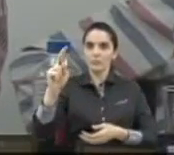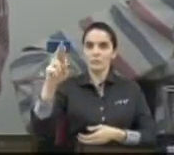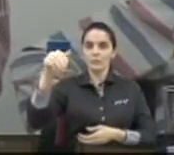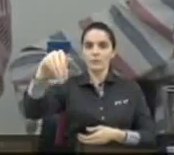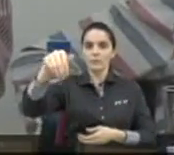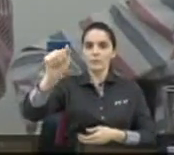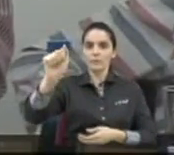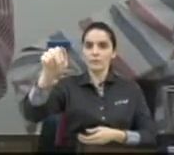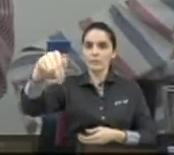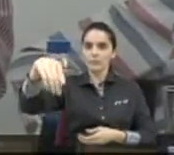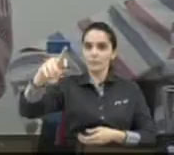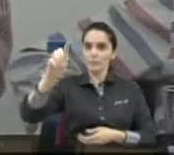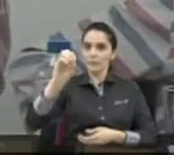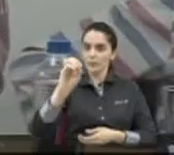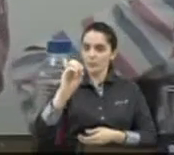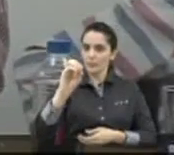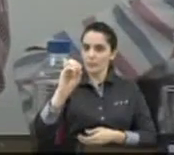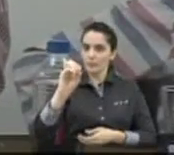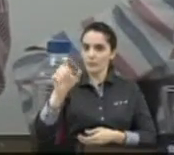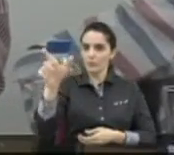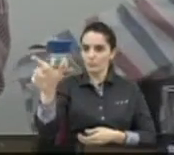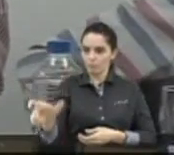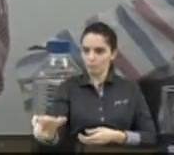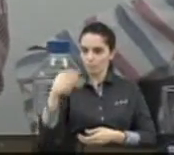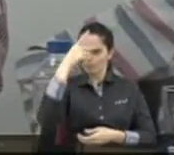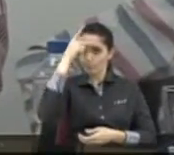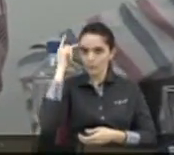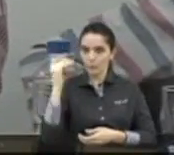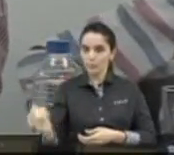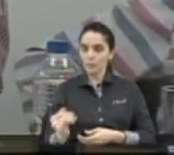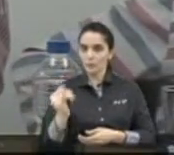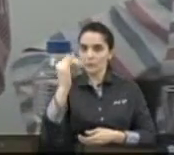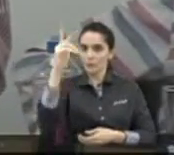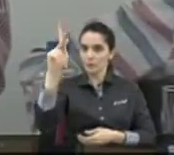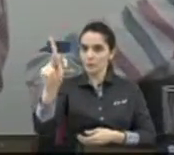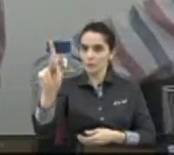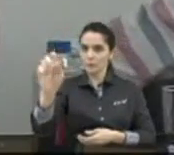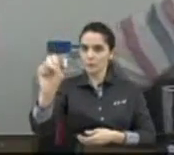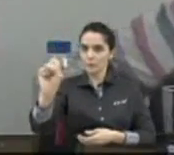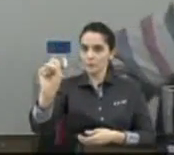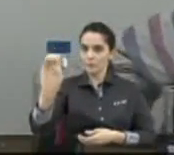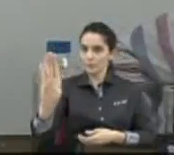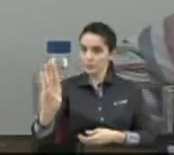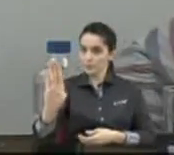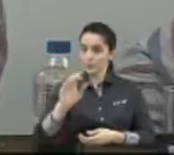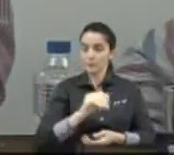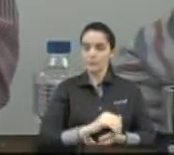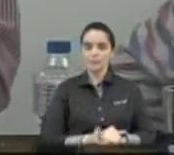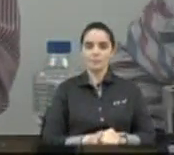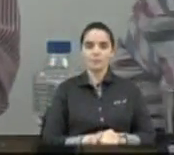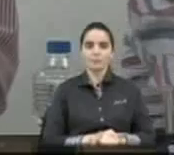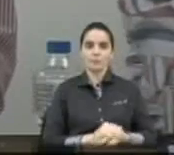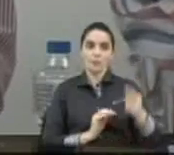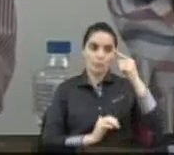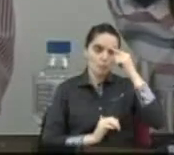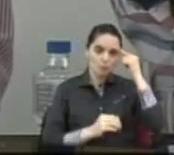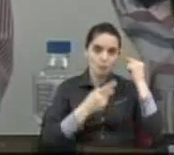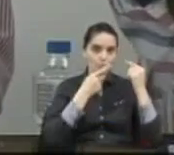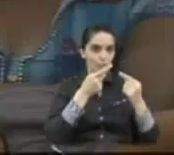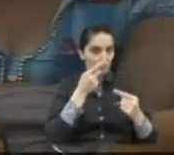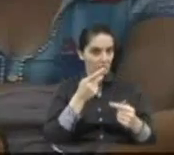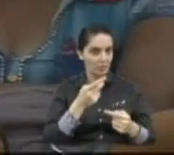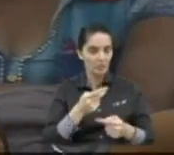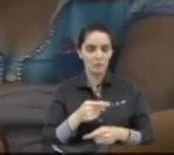do PSB, um militante de muita garra. Como o doutor Júlio falou ali, ele era bem ativo